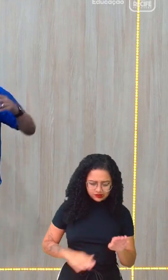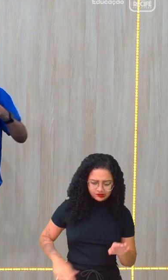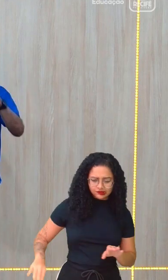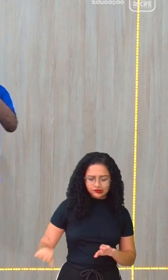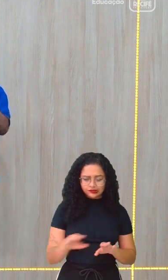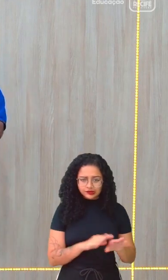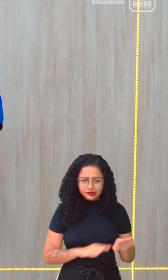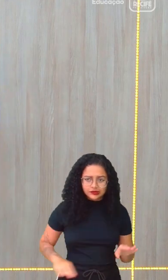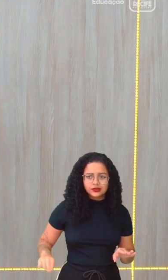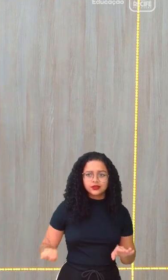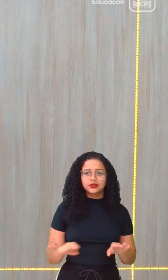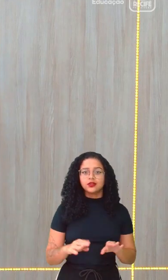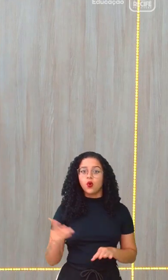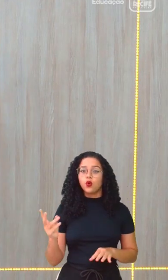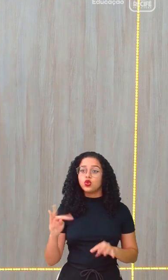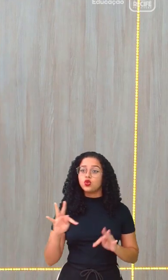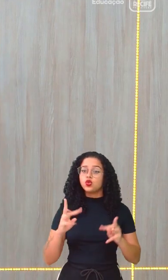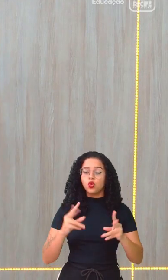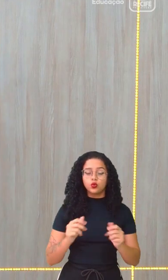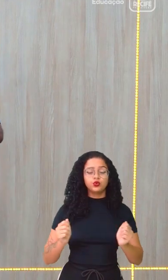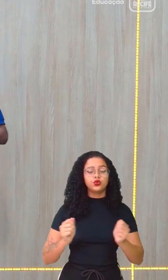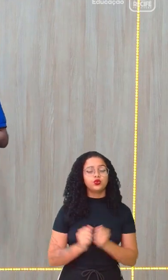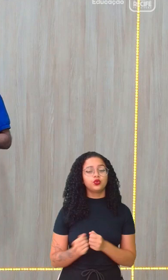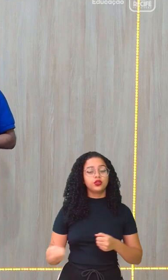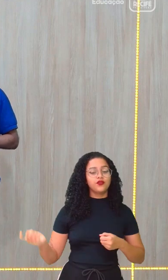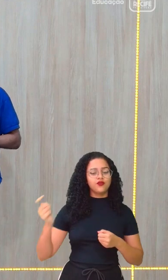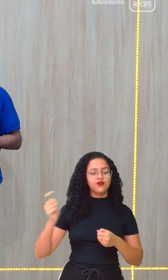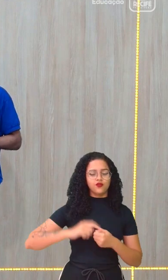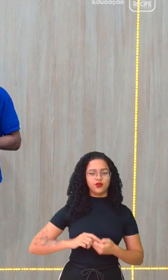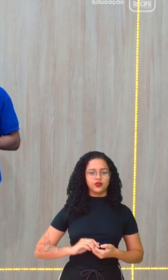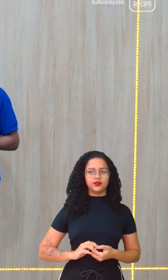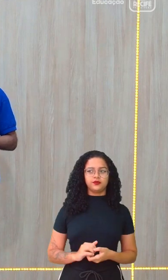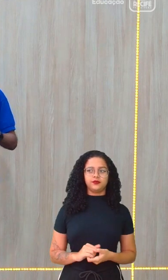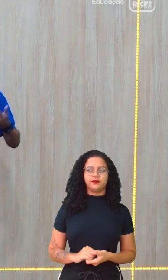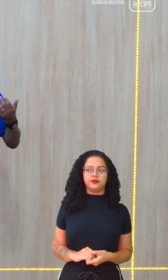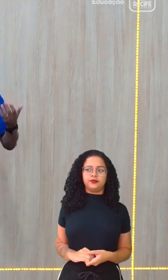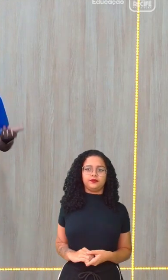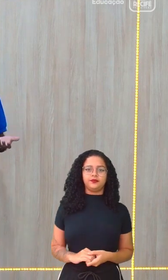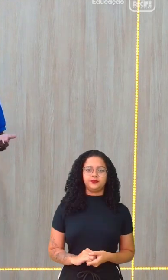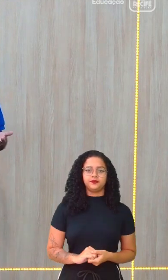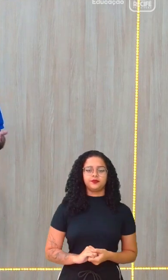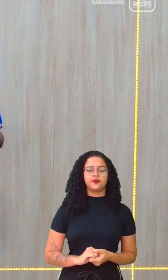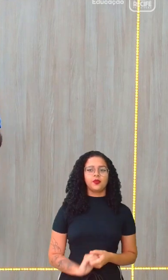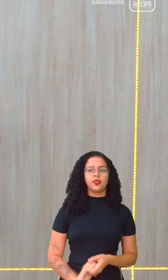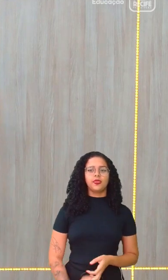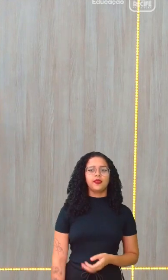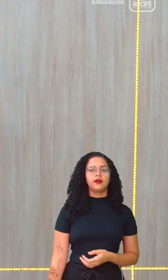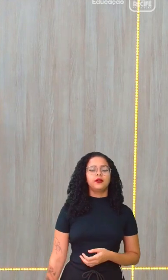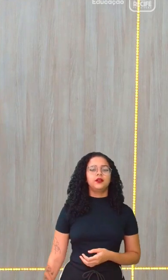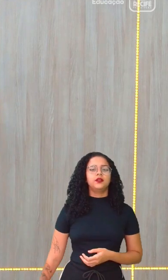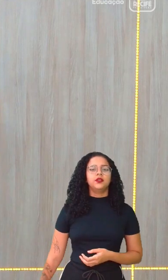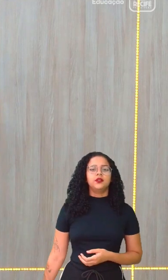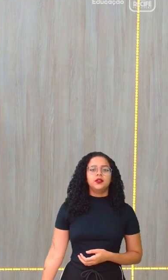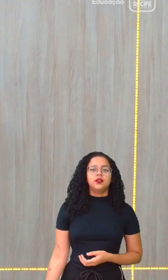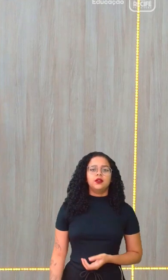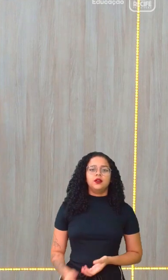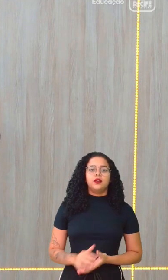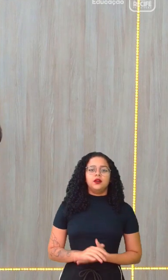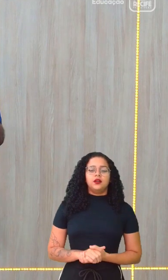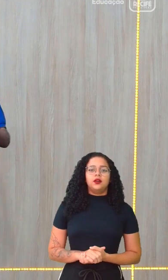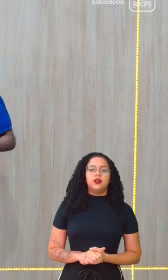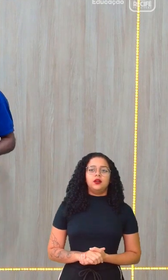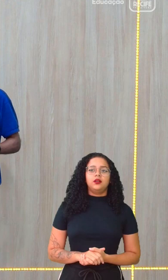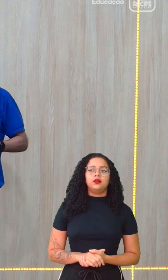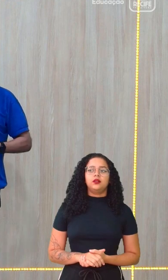vai estar ambos na largada lá, você vai conseguir sair numa boa. Ou 60 minutos, ou equivalente a 1 hora. Você